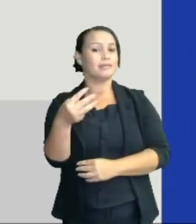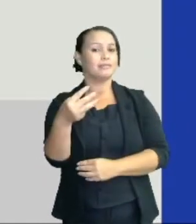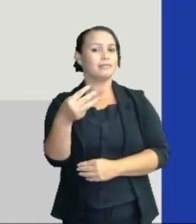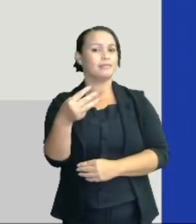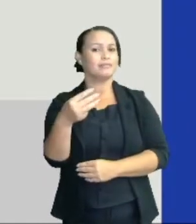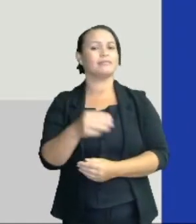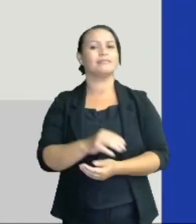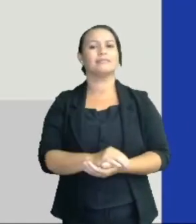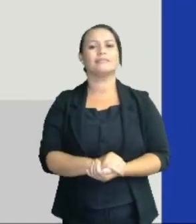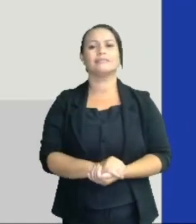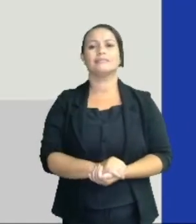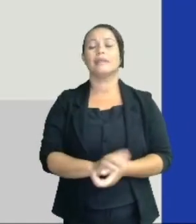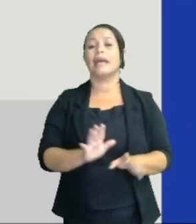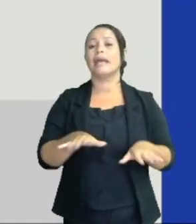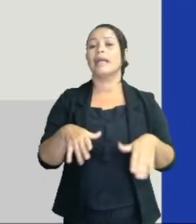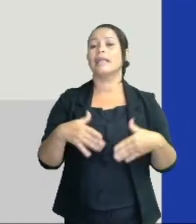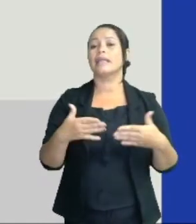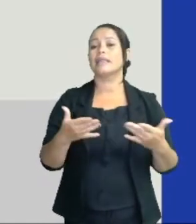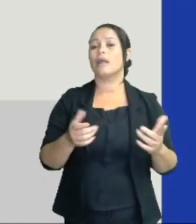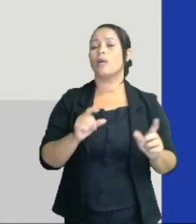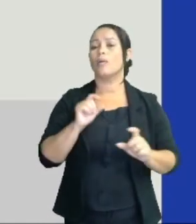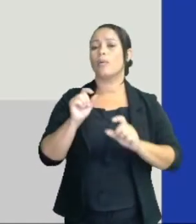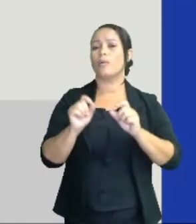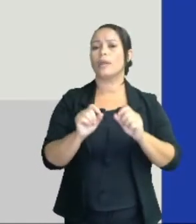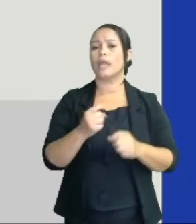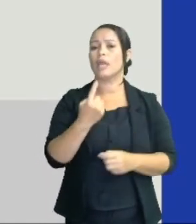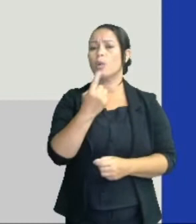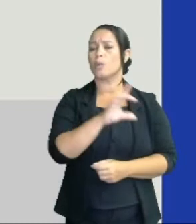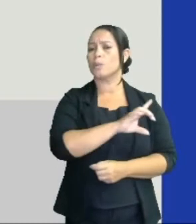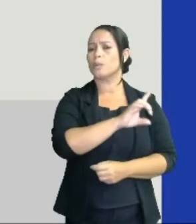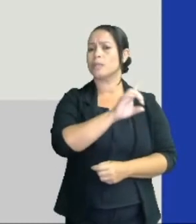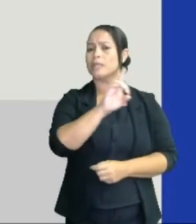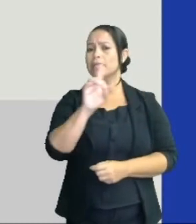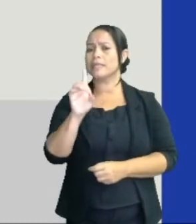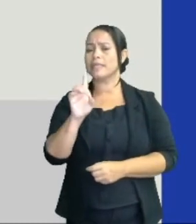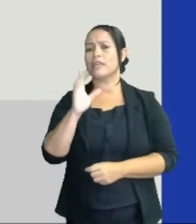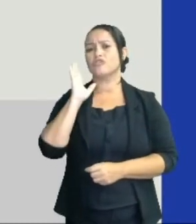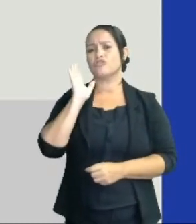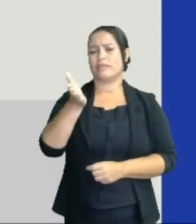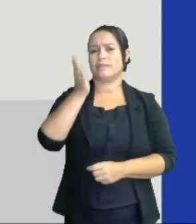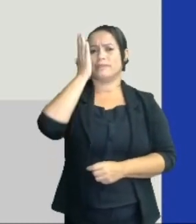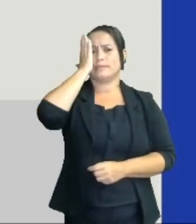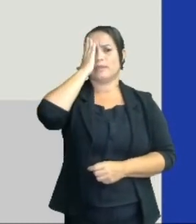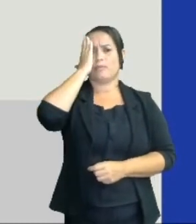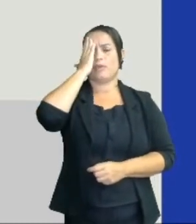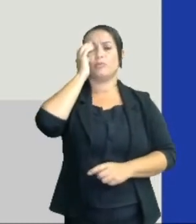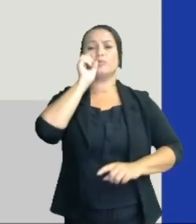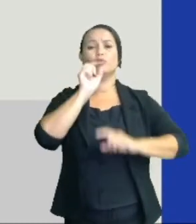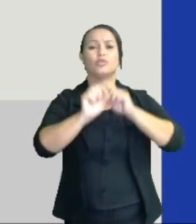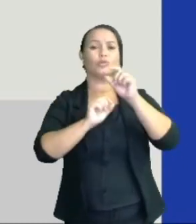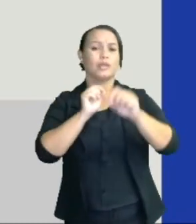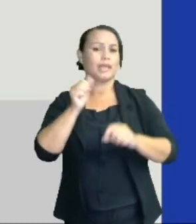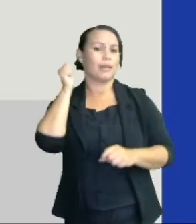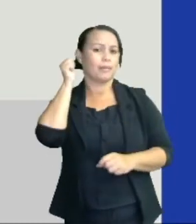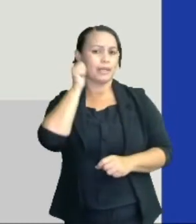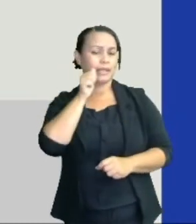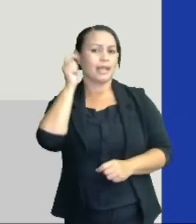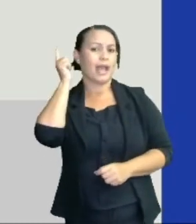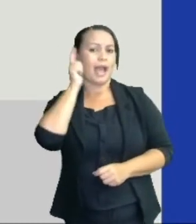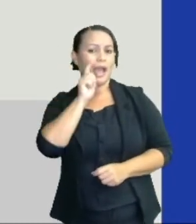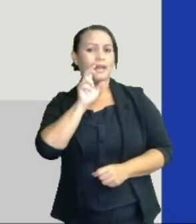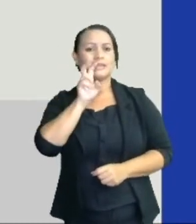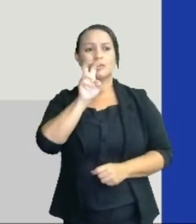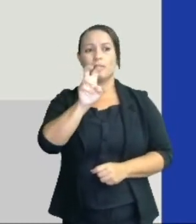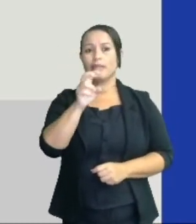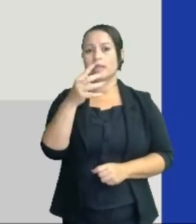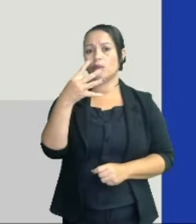3. Então, ó, em um dia, a gente sabe que em um dia ela recebe R$